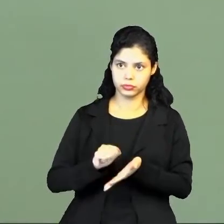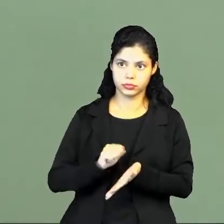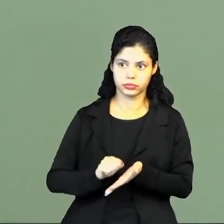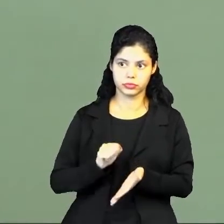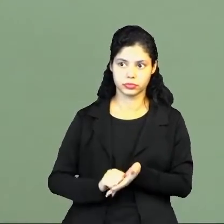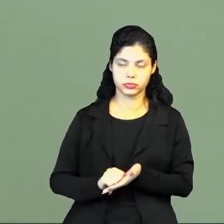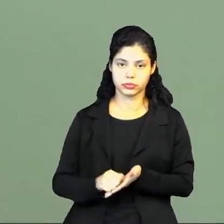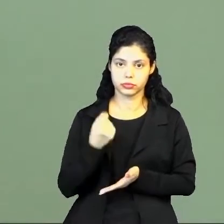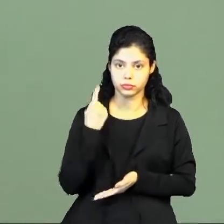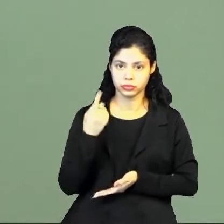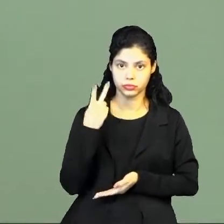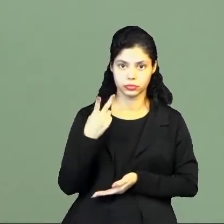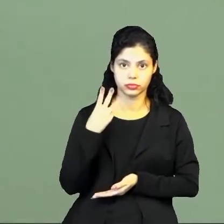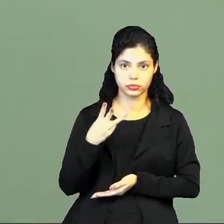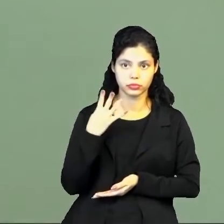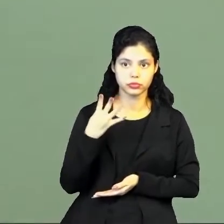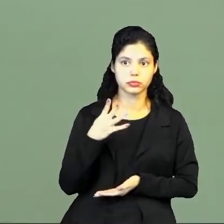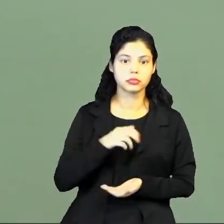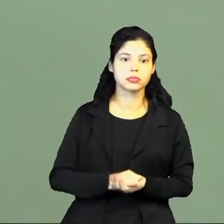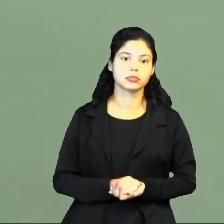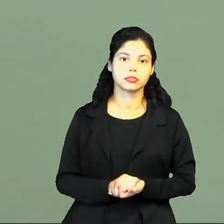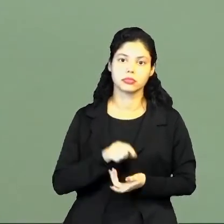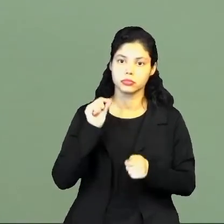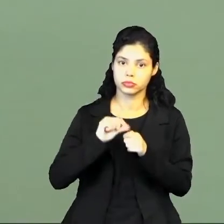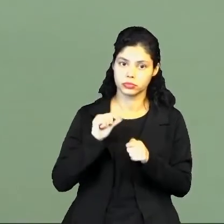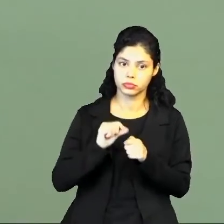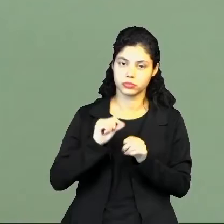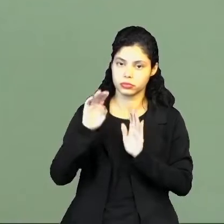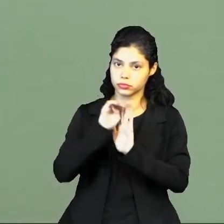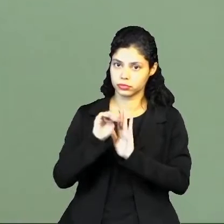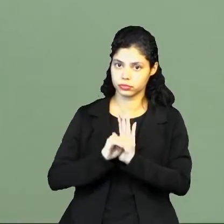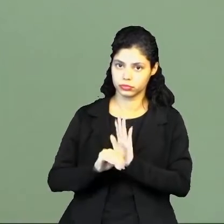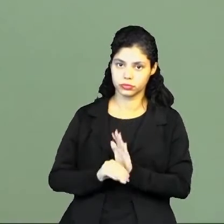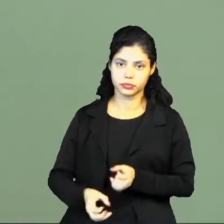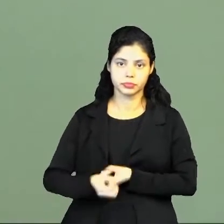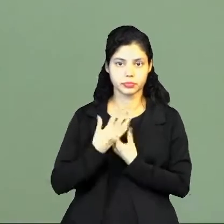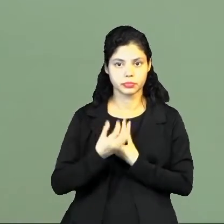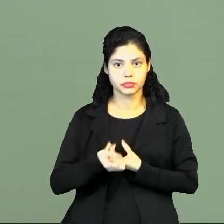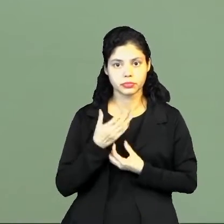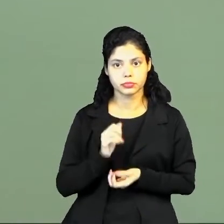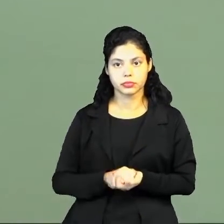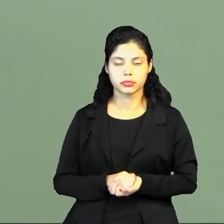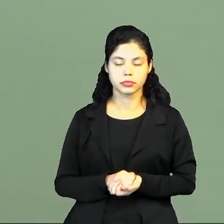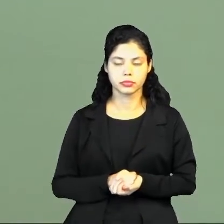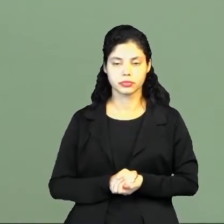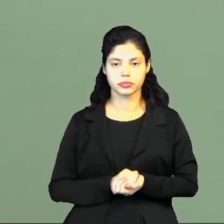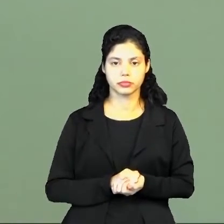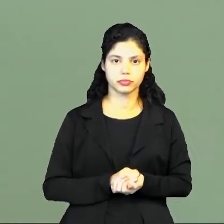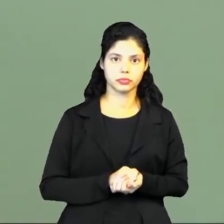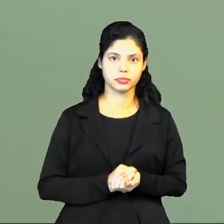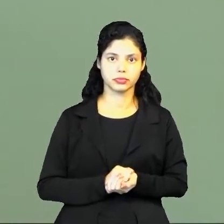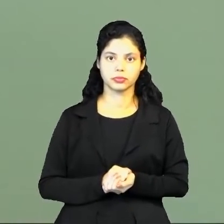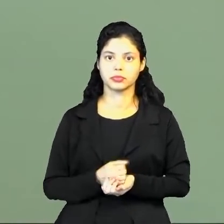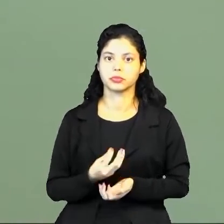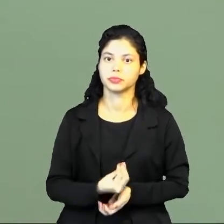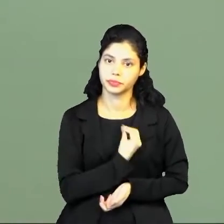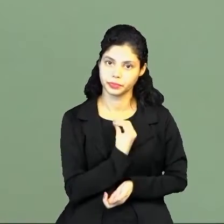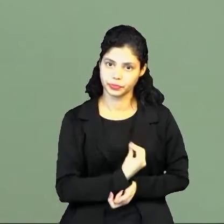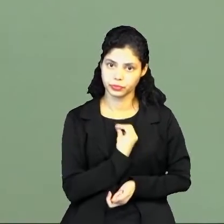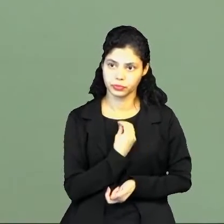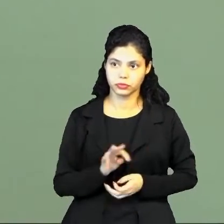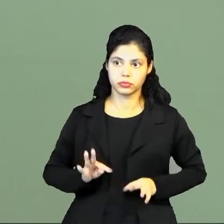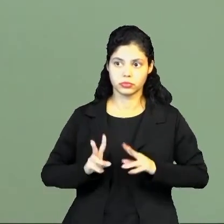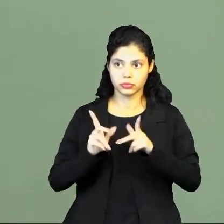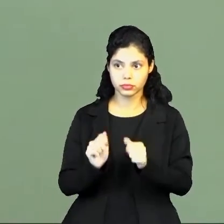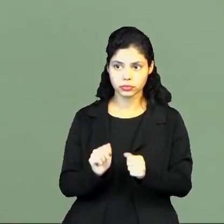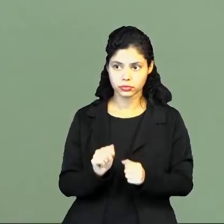1, poema 2, poema 3, poema 4. Ele foi escrevendo uma série de poemas, de uma época, da sua vivência, de